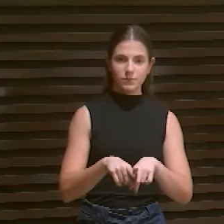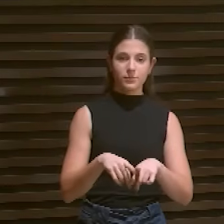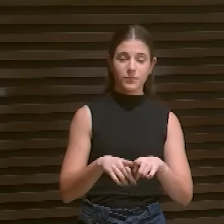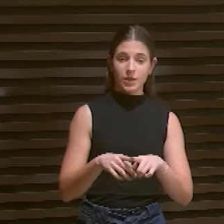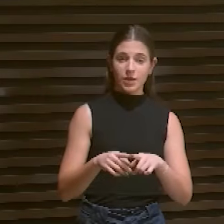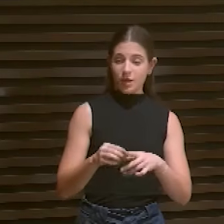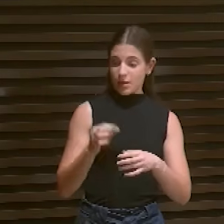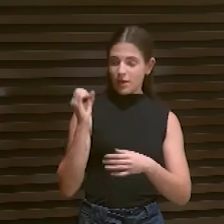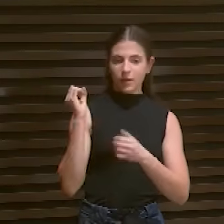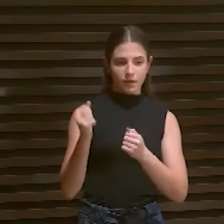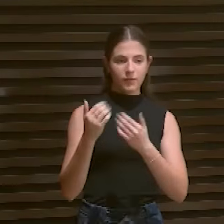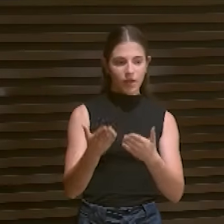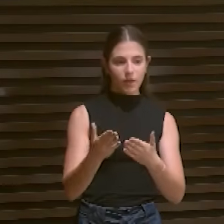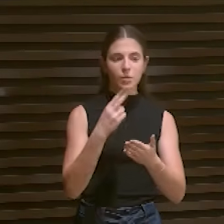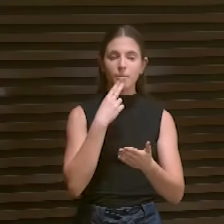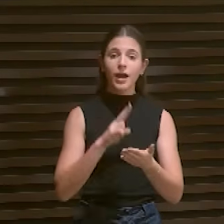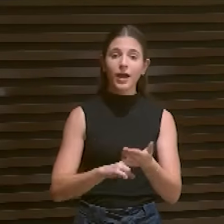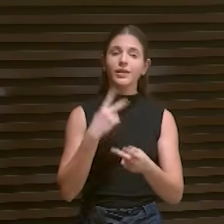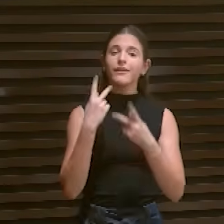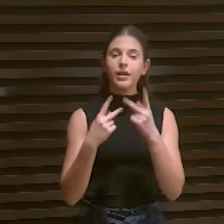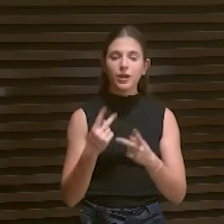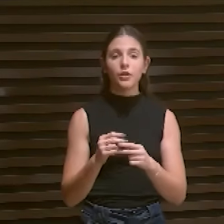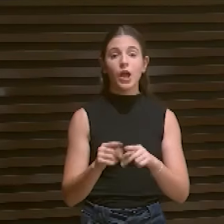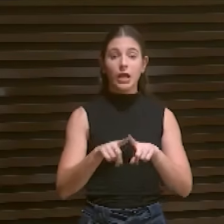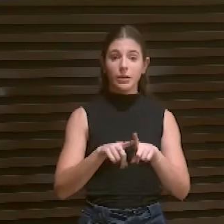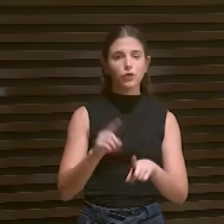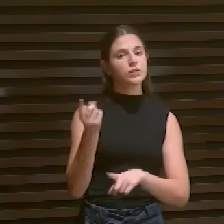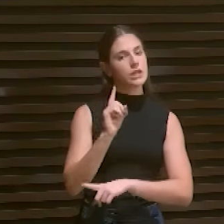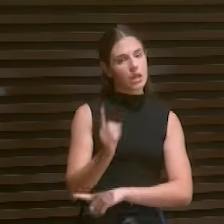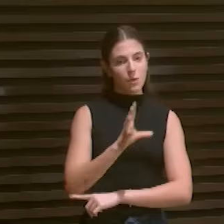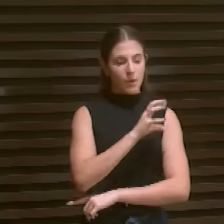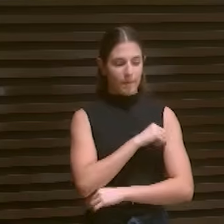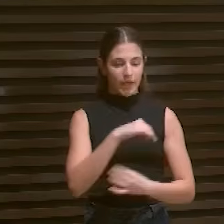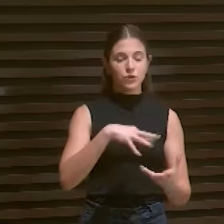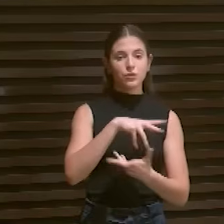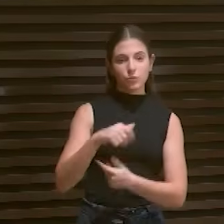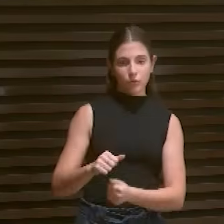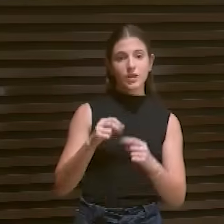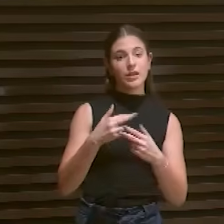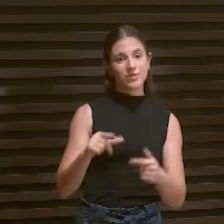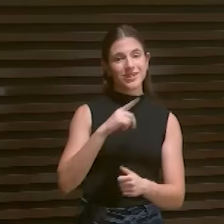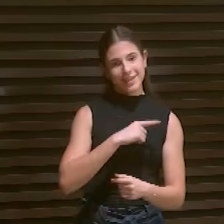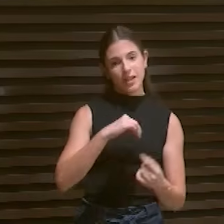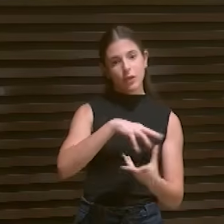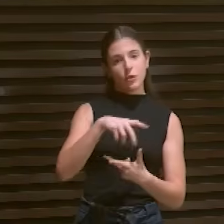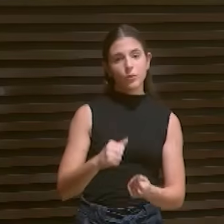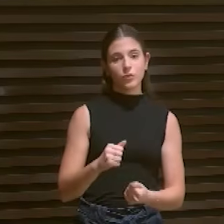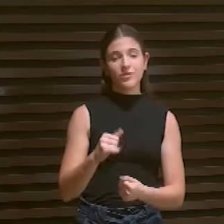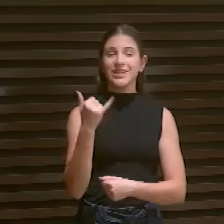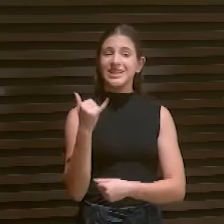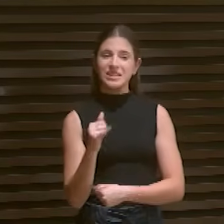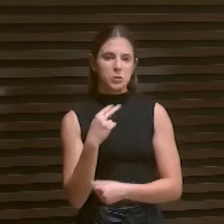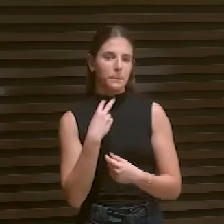enviando uma carta e falando: irmãos, não ameis o mundo nem as coisas que há no mundo. Se não fosse necessário,